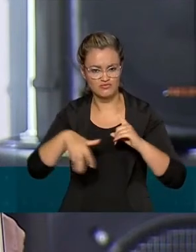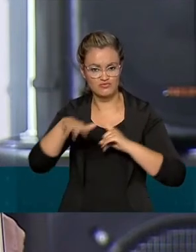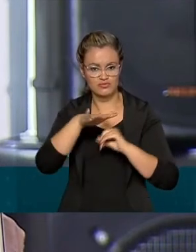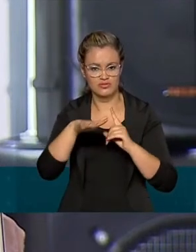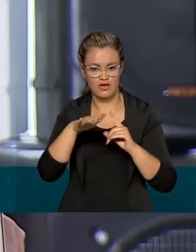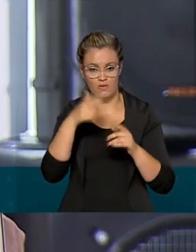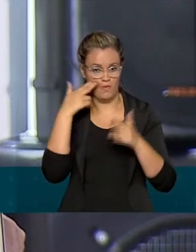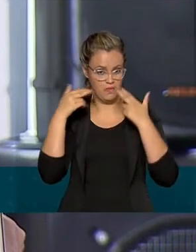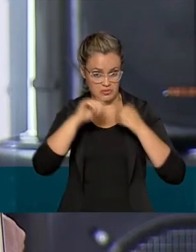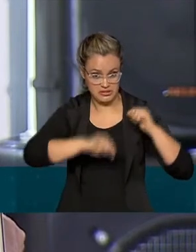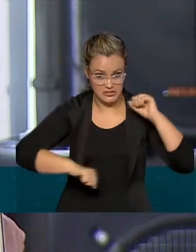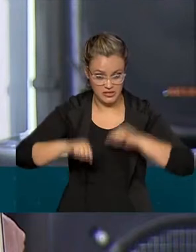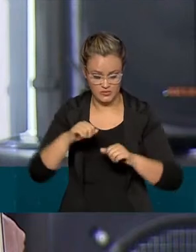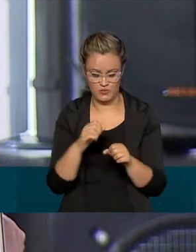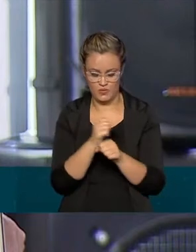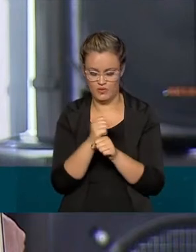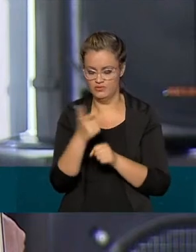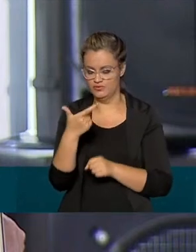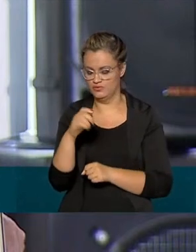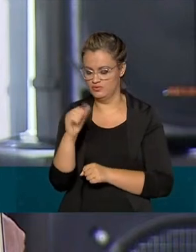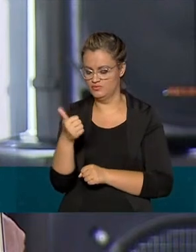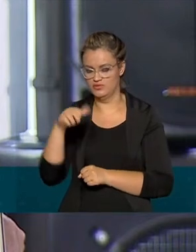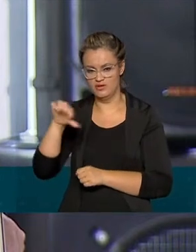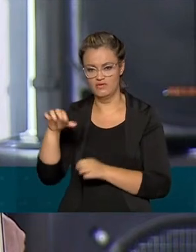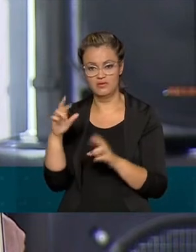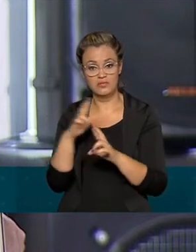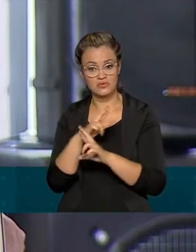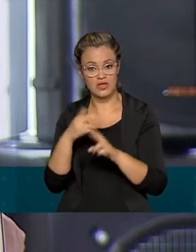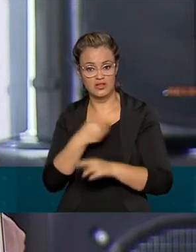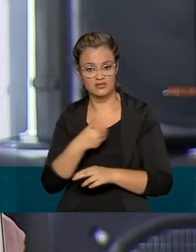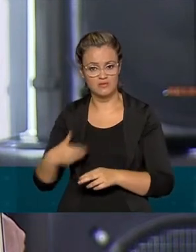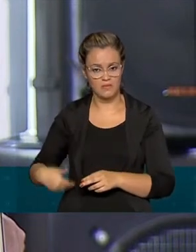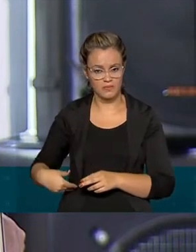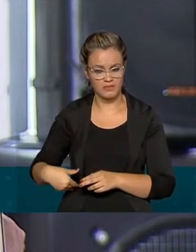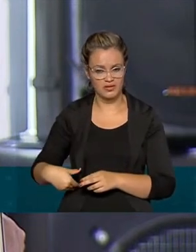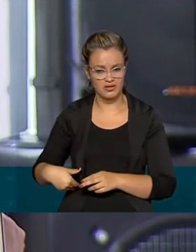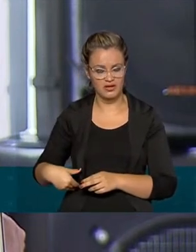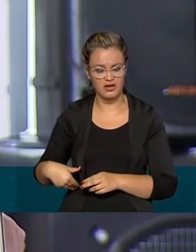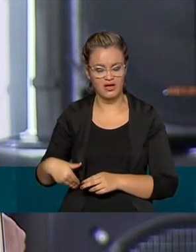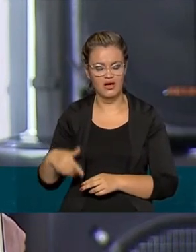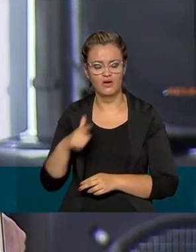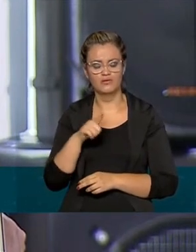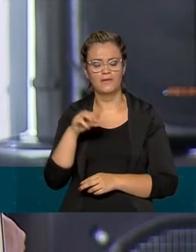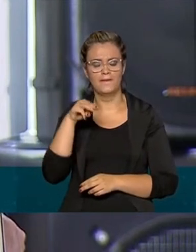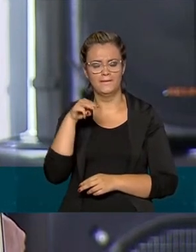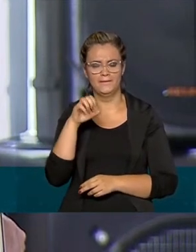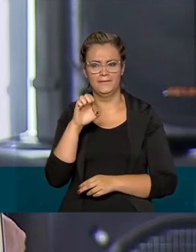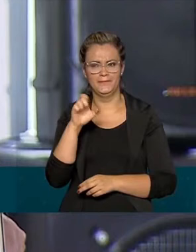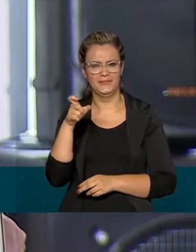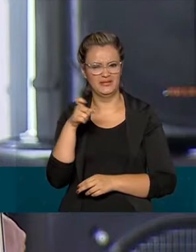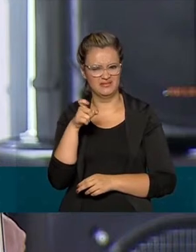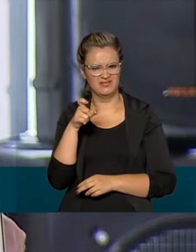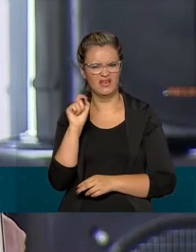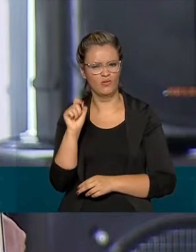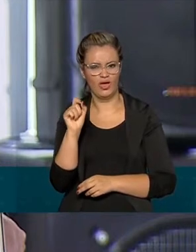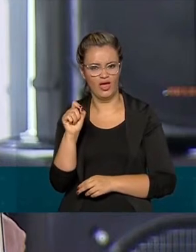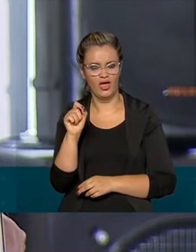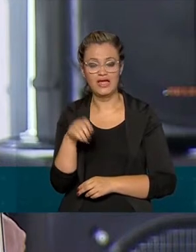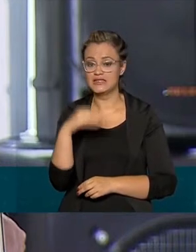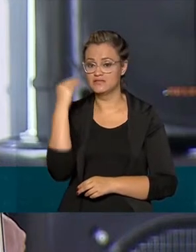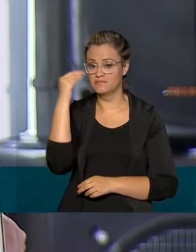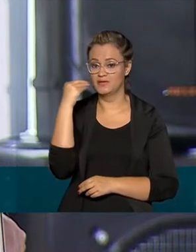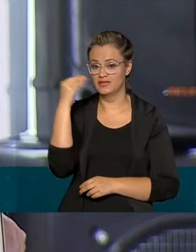lançou em 2019 um módulo auxiliar de relações públicas, o chatbot Max, a primeira experiência